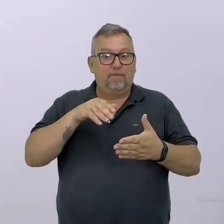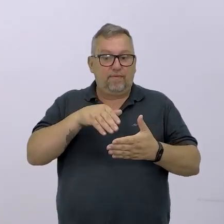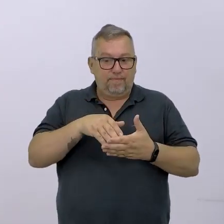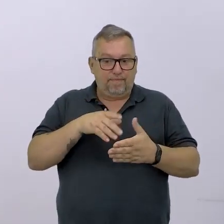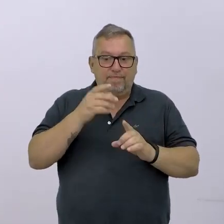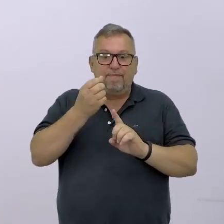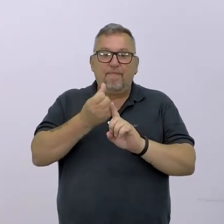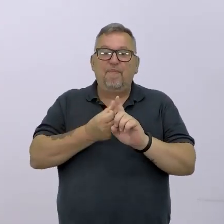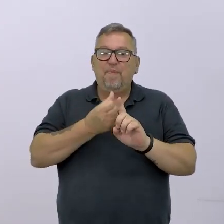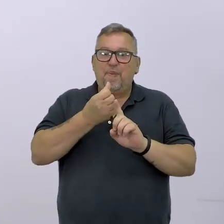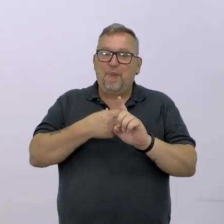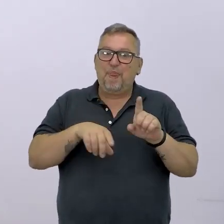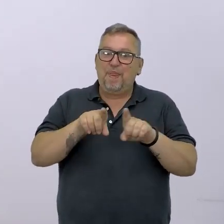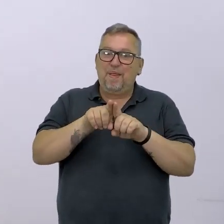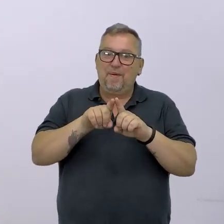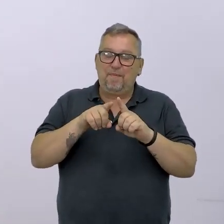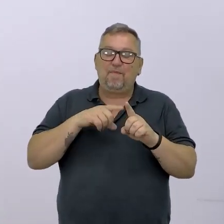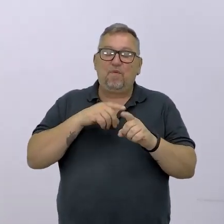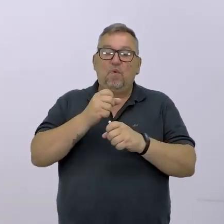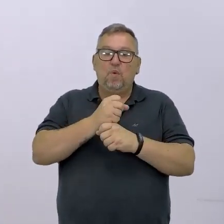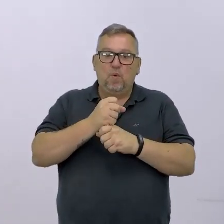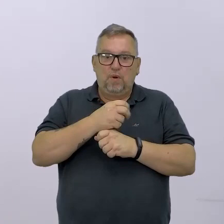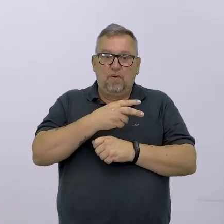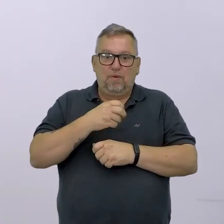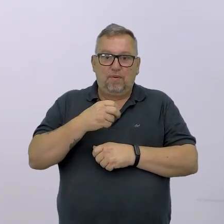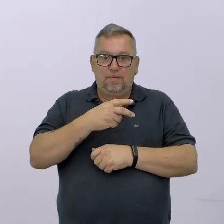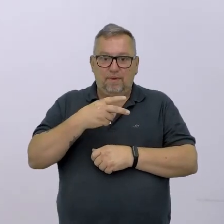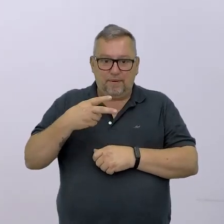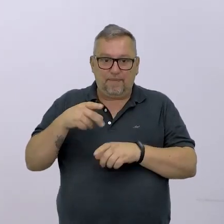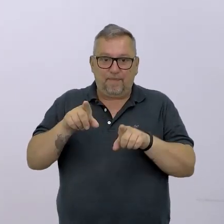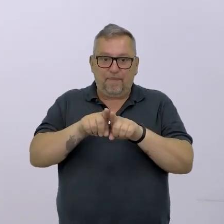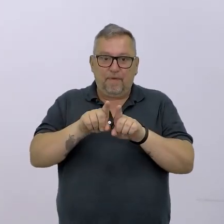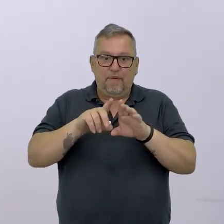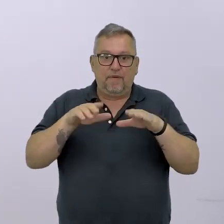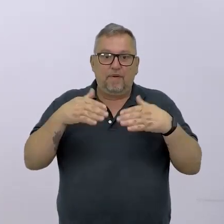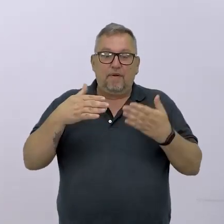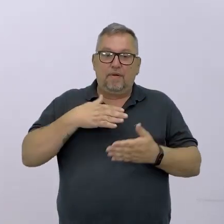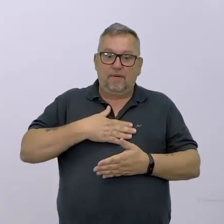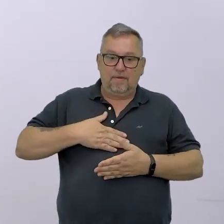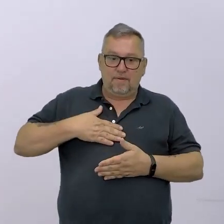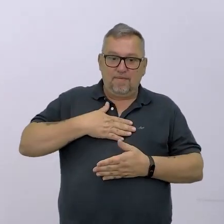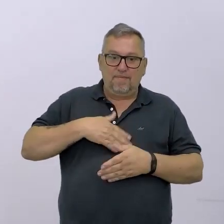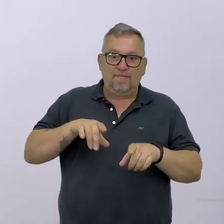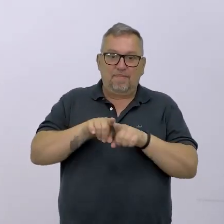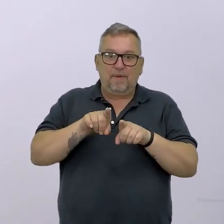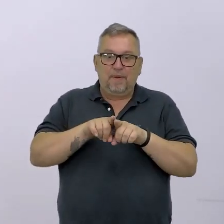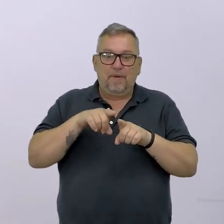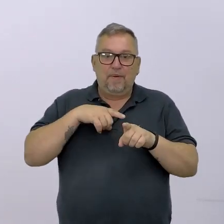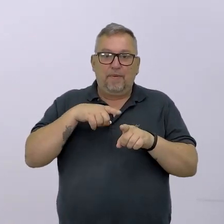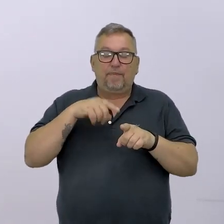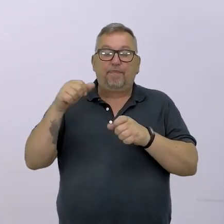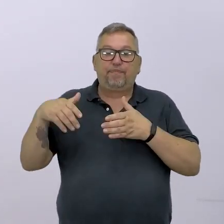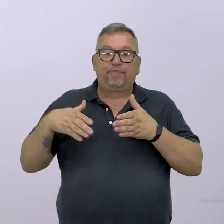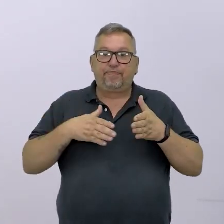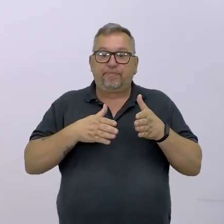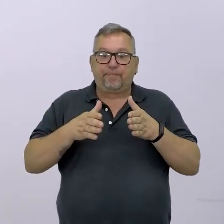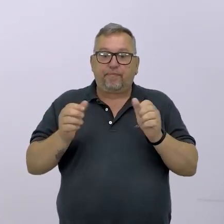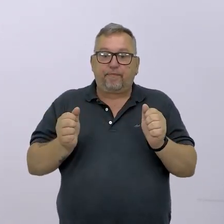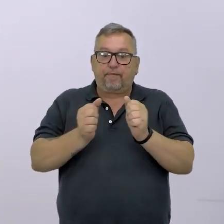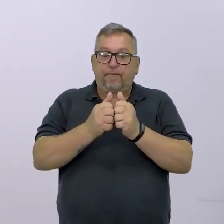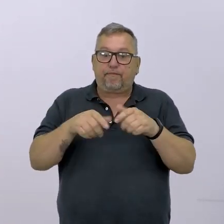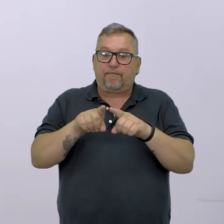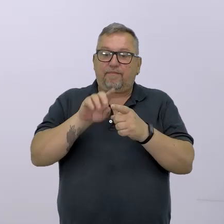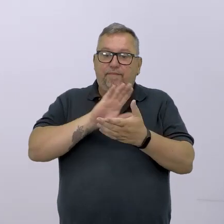do semestre, para o final do ano letivo. Então eu gostaria de agradecê-los durante essa caminhada, agradecer